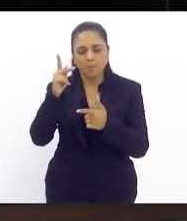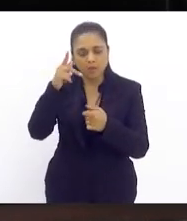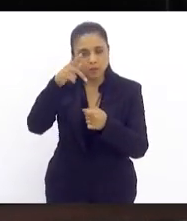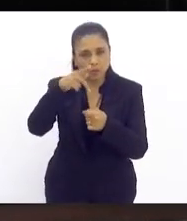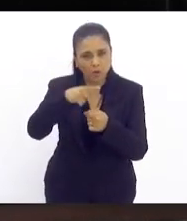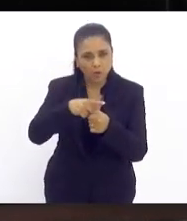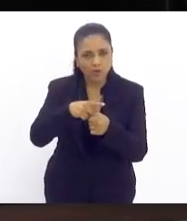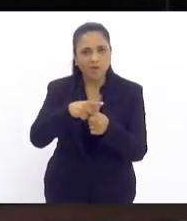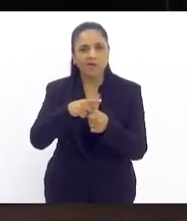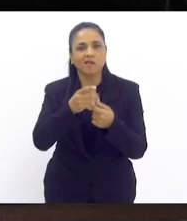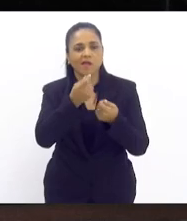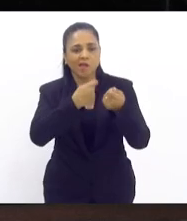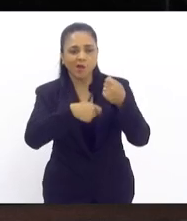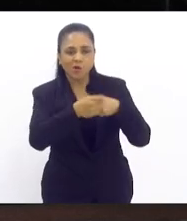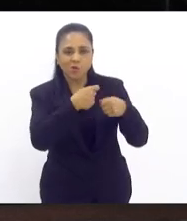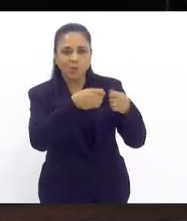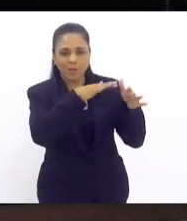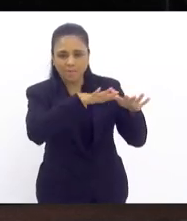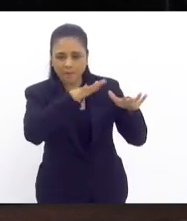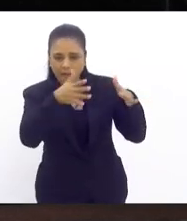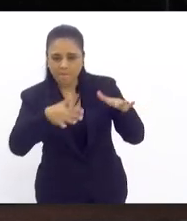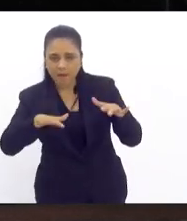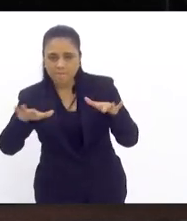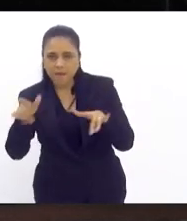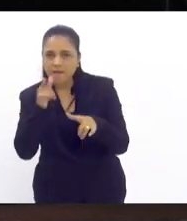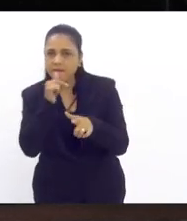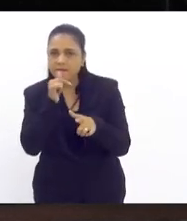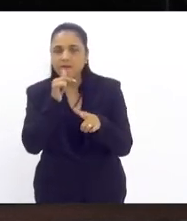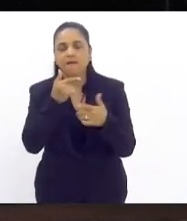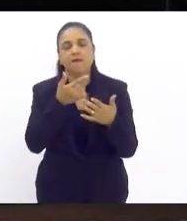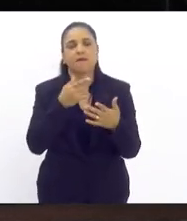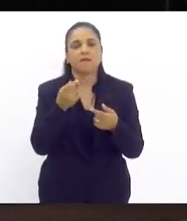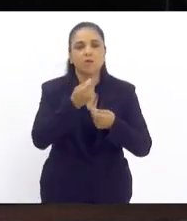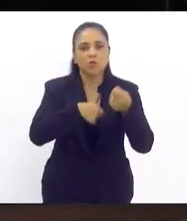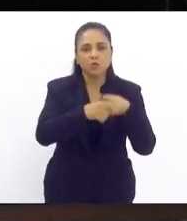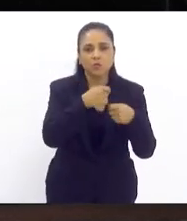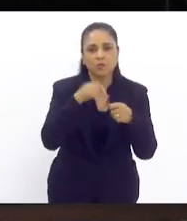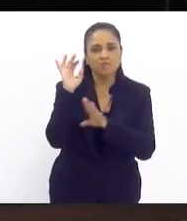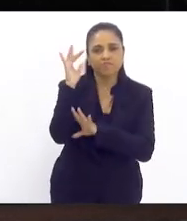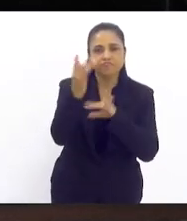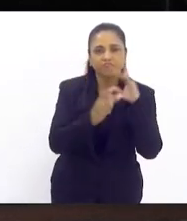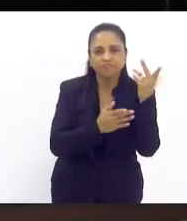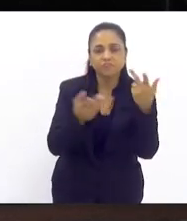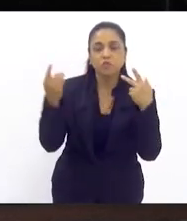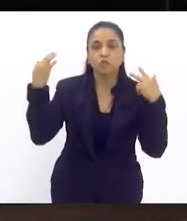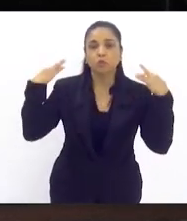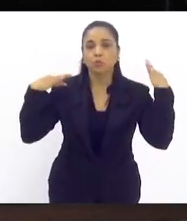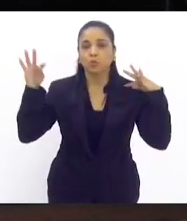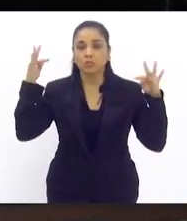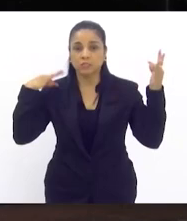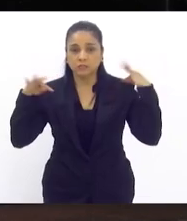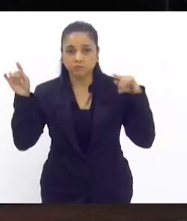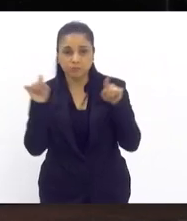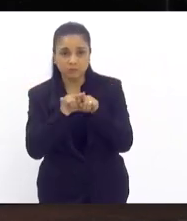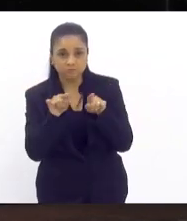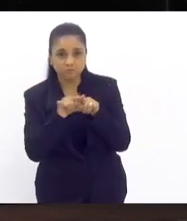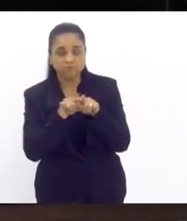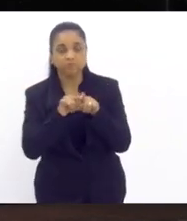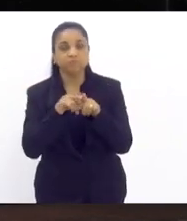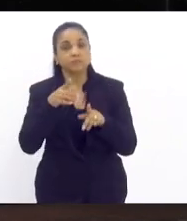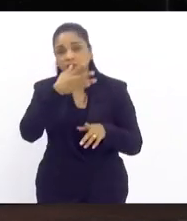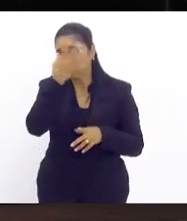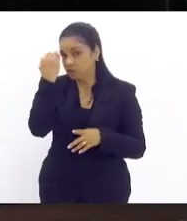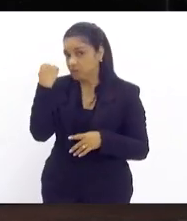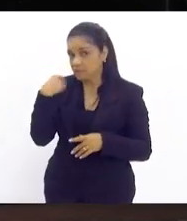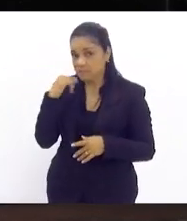a economia do mar, a economia verde e também o complexo do turismo. Nunca esquecendo de dizer que